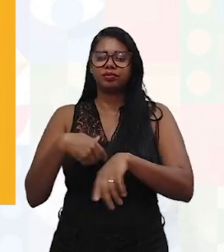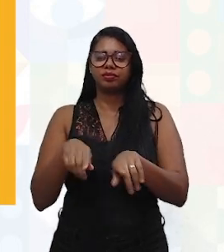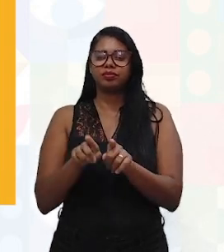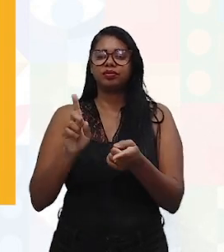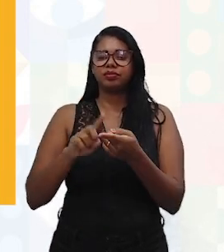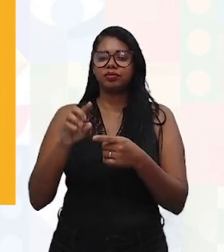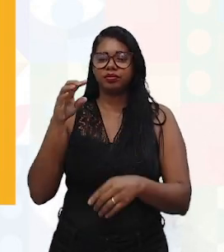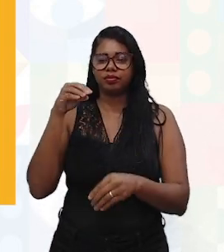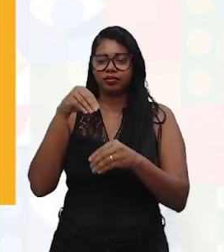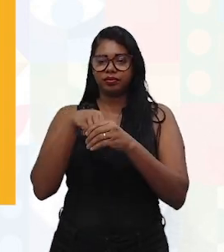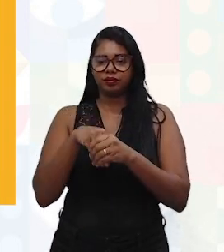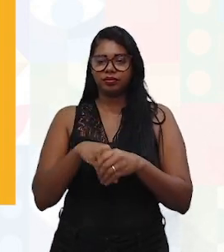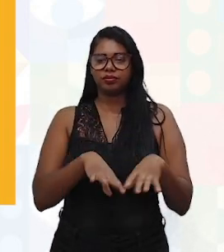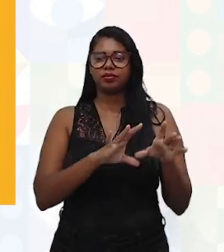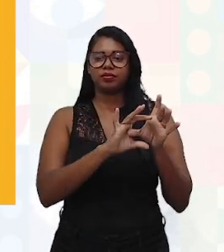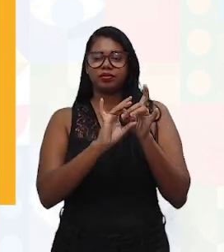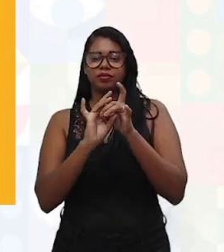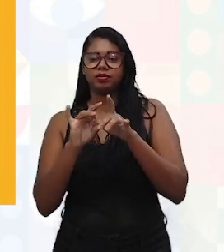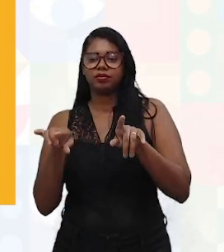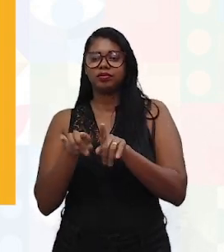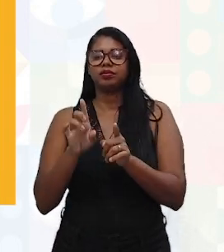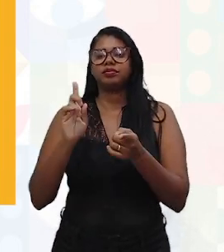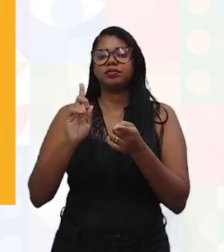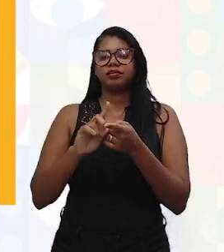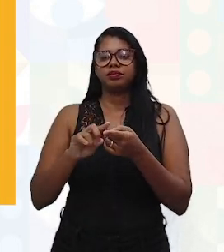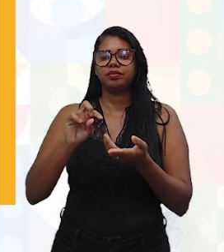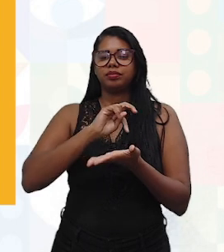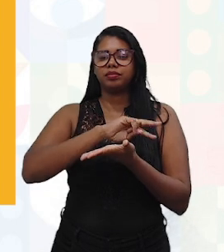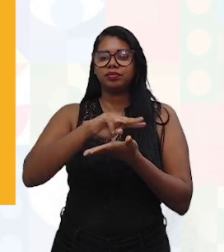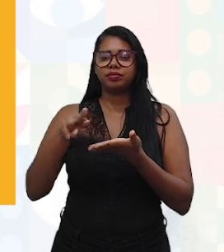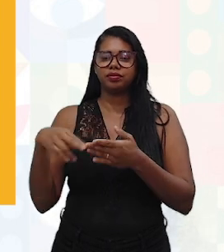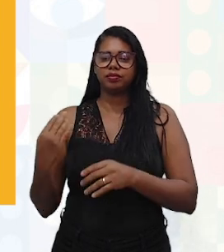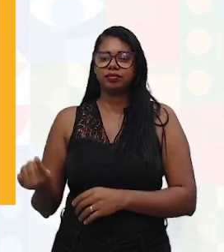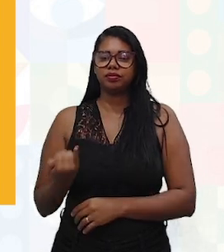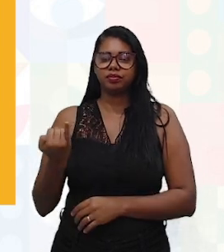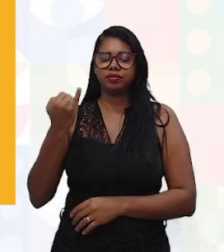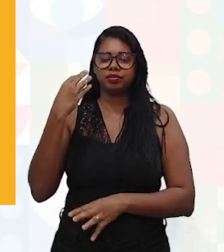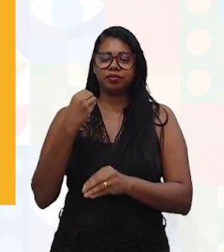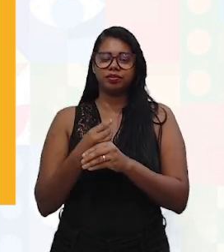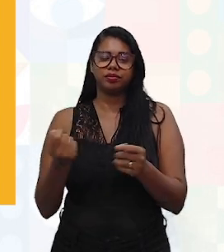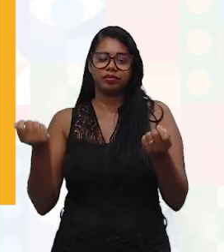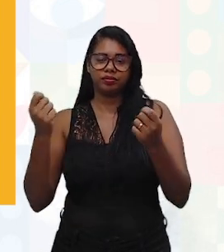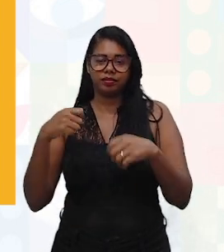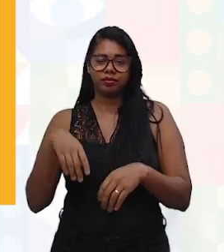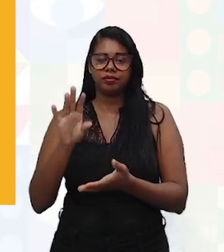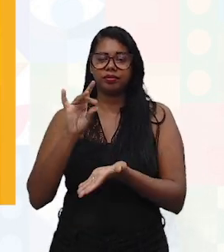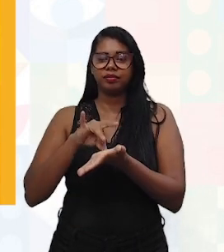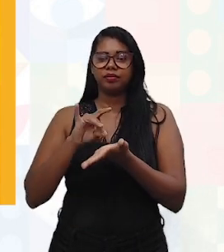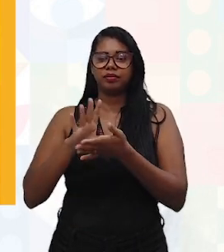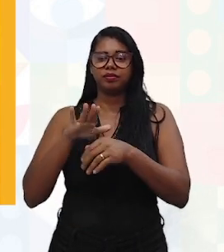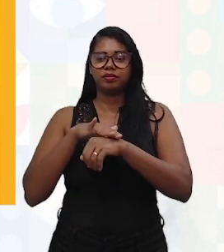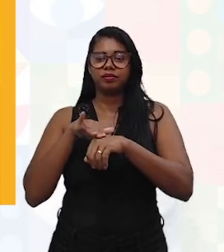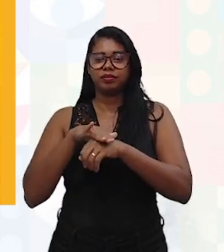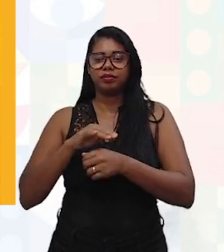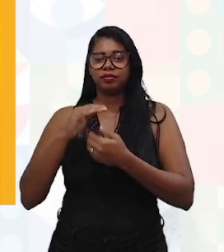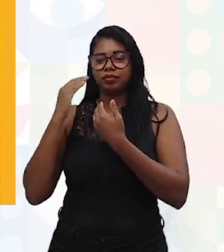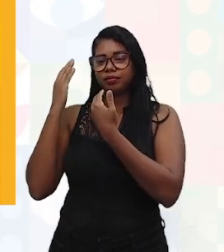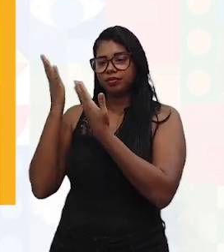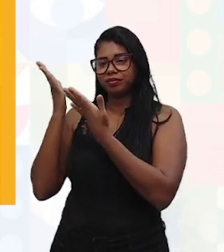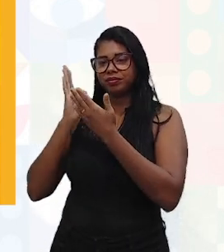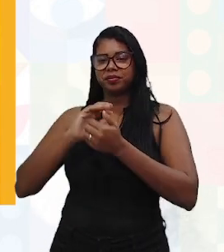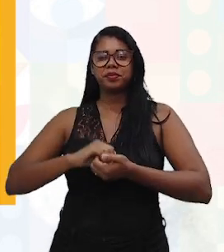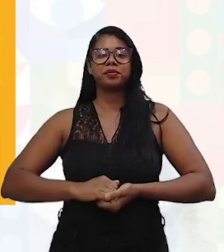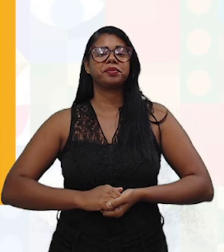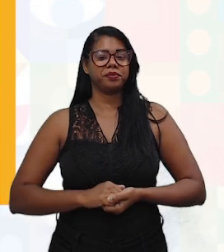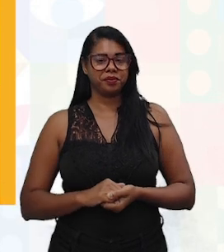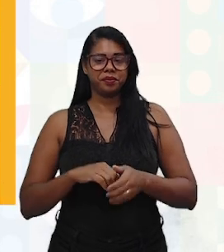Mas dentro desse contexto, existem vários assuntos que são importantes para que a gente possa conversar. E aí hoje